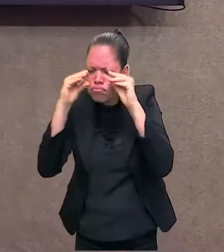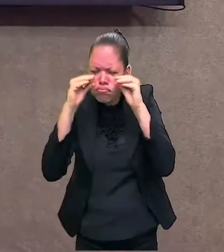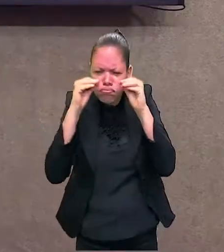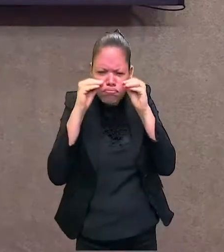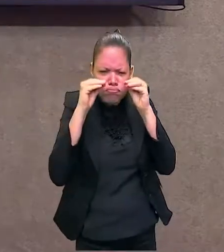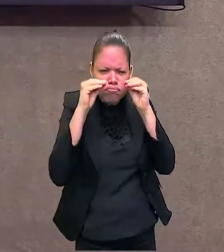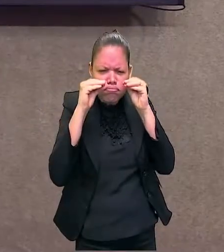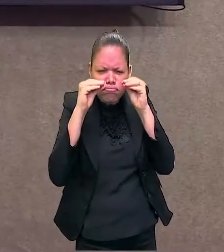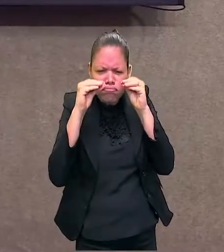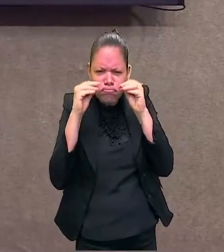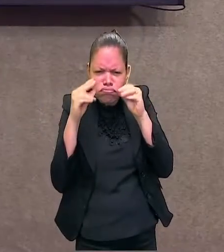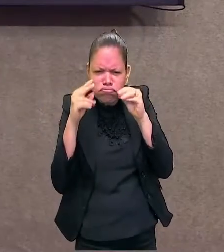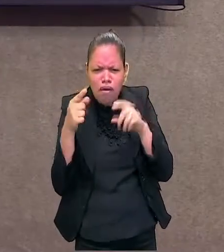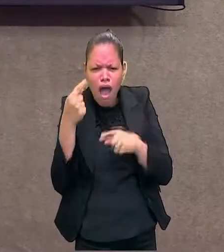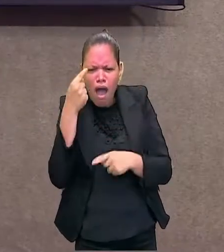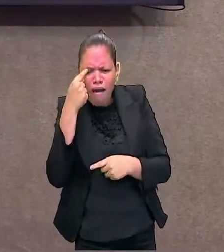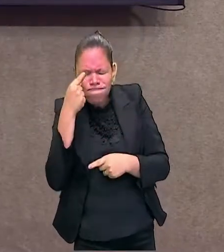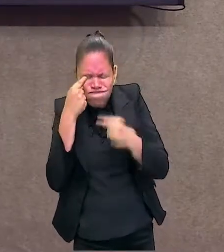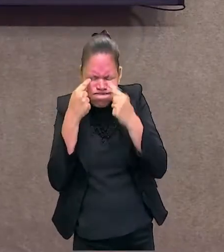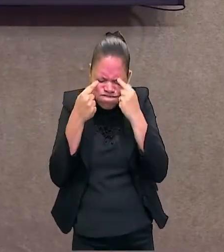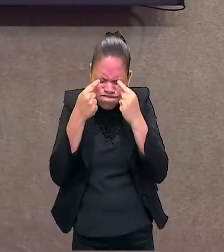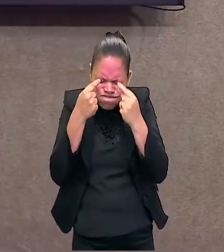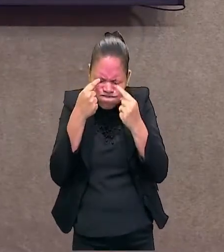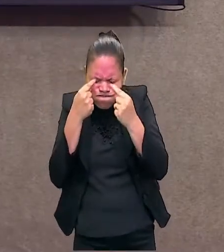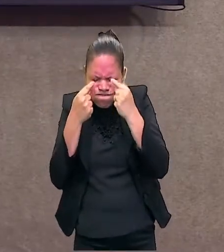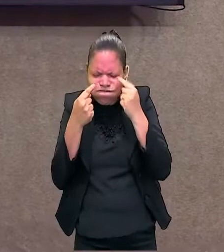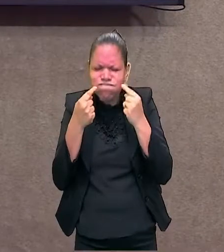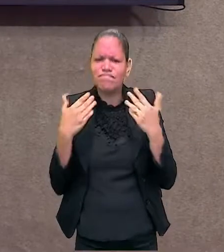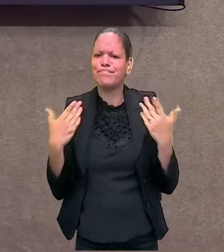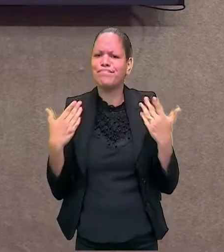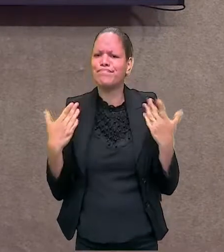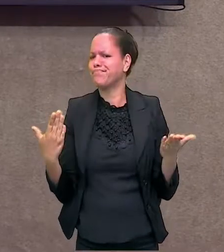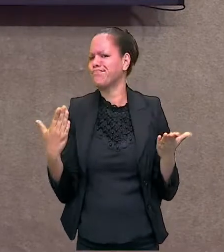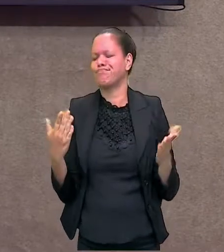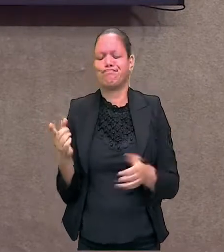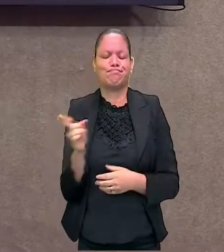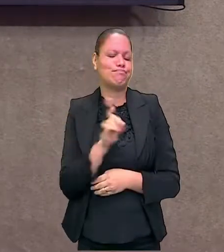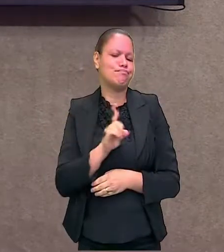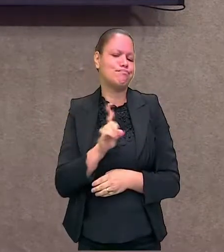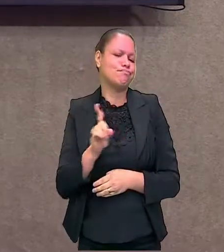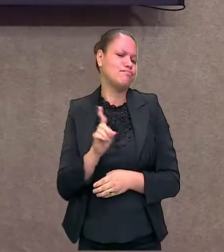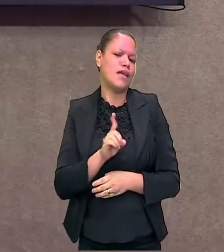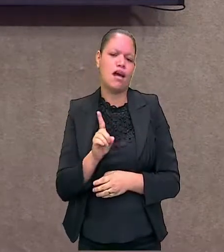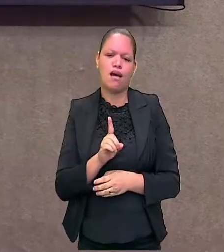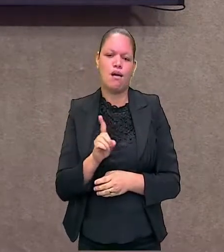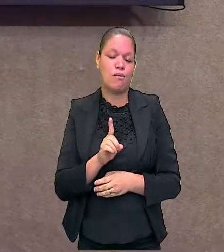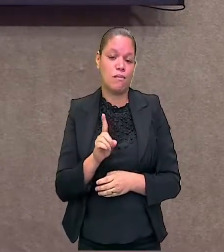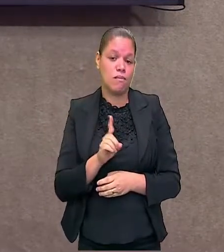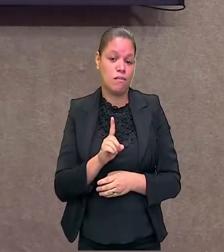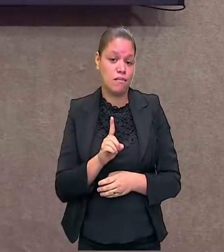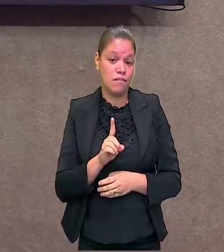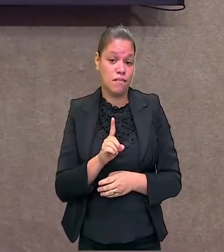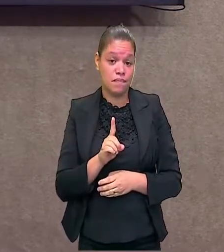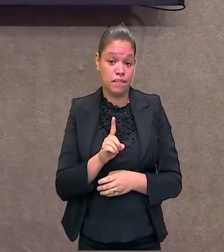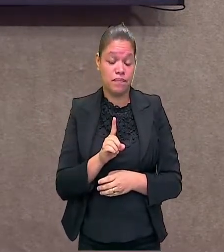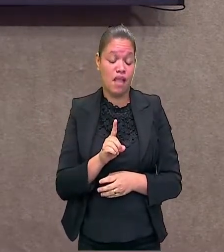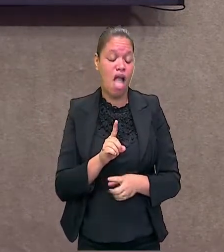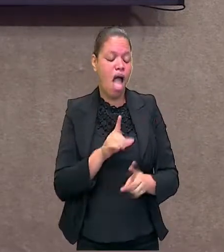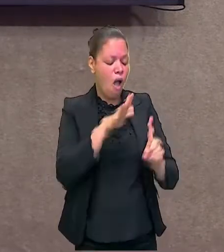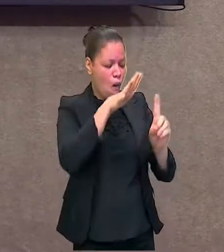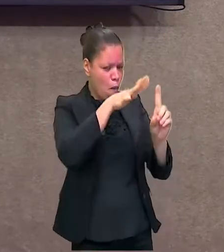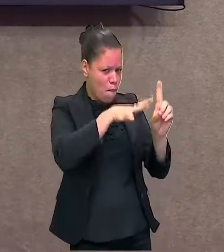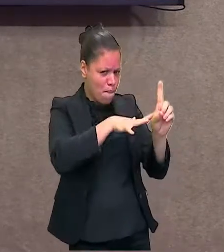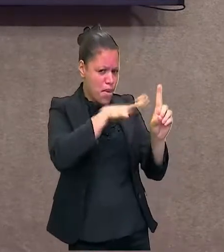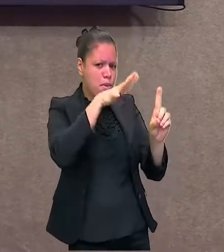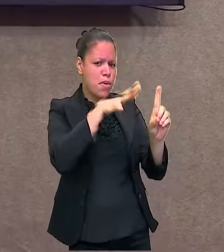a sua vista vai ficar fraca, porque força demais. Essa é a explicação popular desse mito.